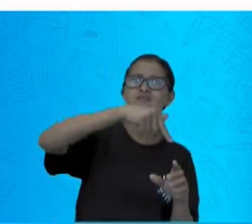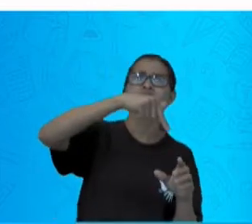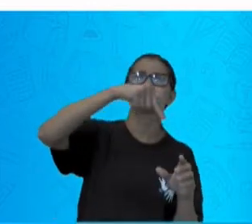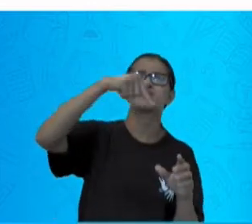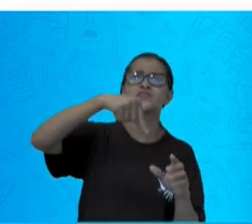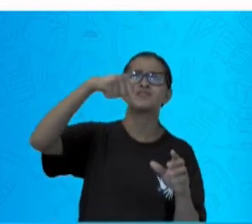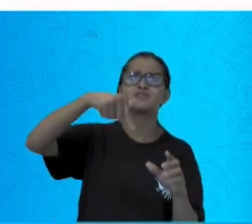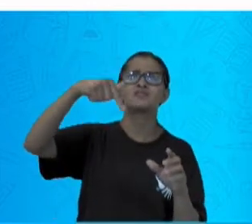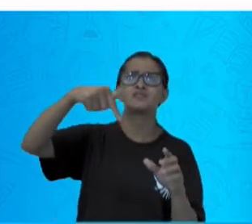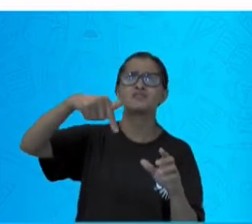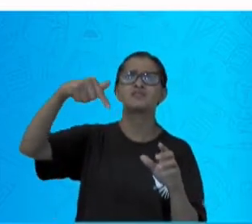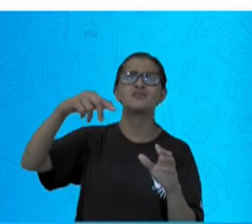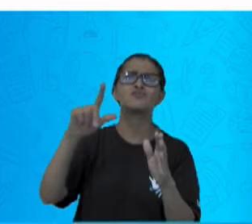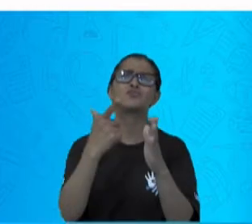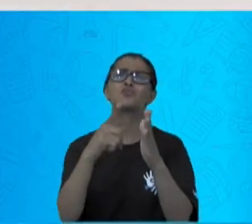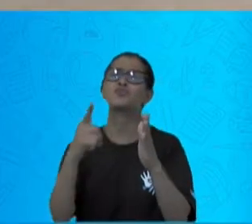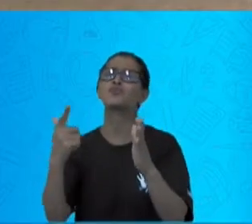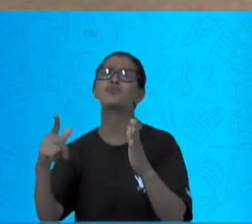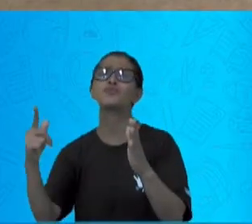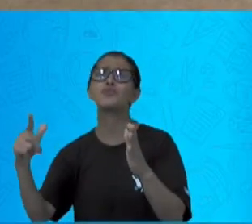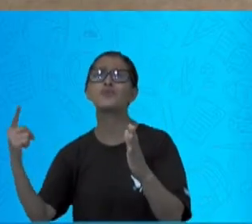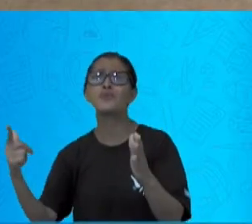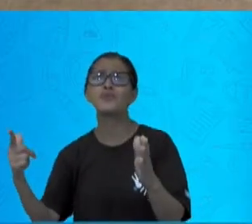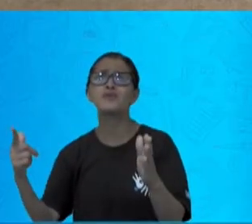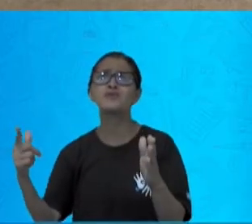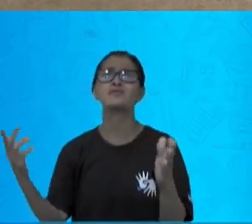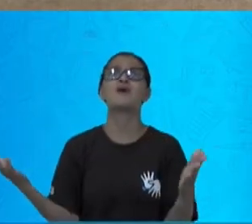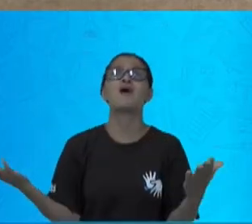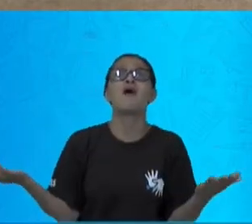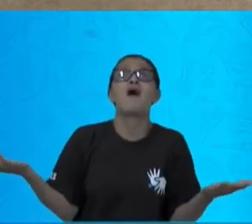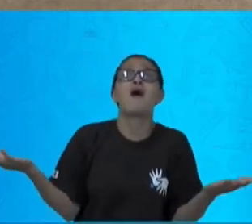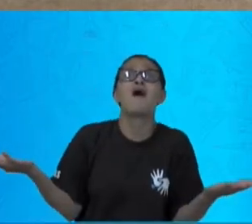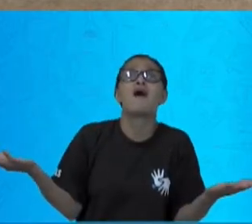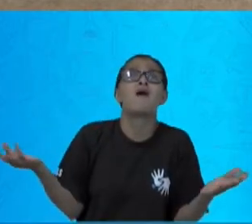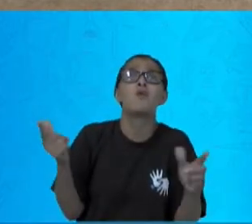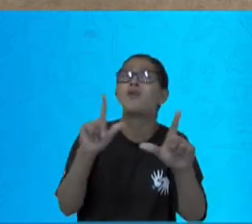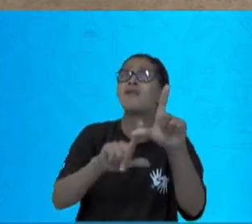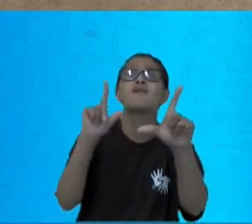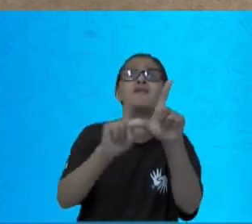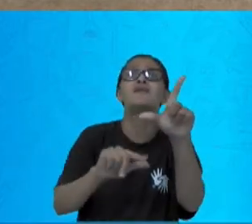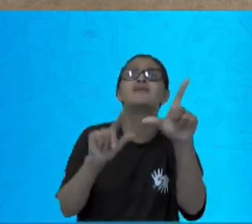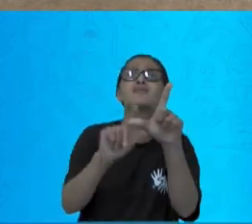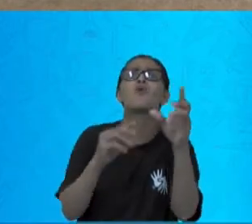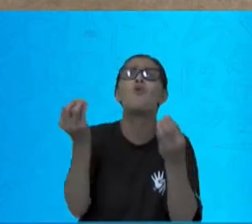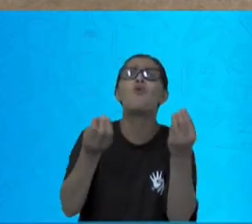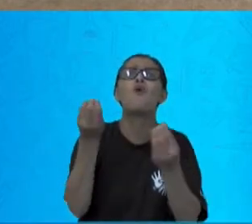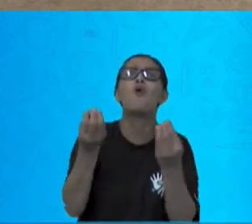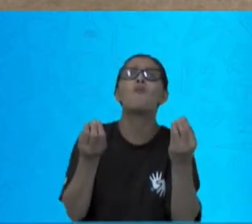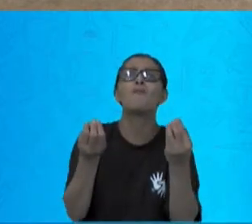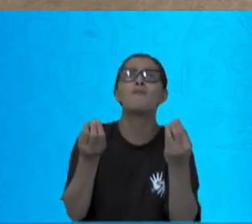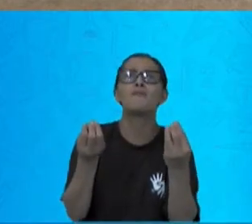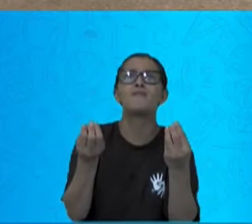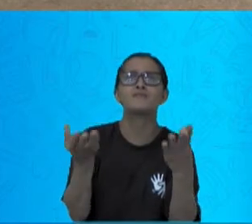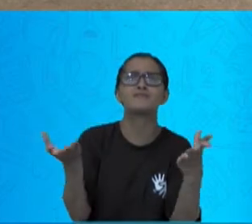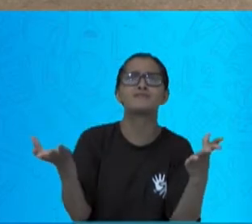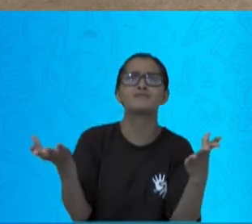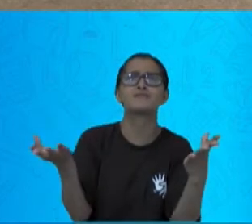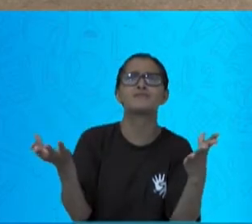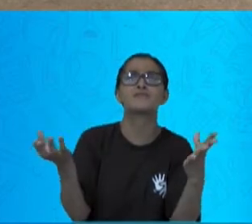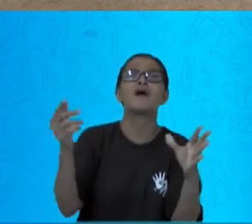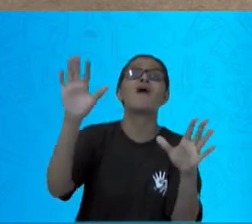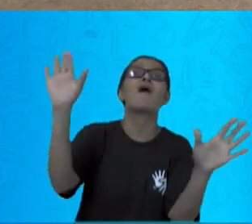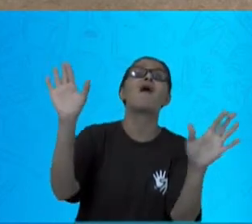vezes A vezes A. Não, professor, já era número, agora já é letra. Não preocupa não. O A,